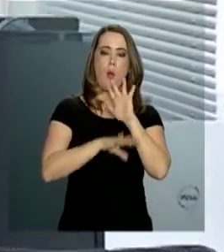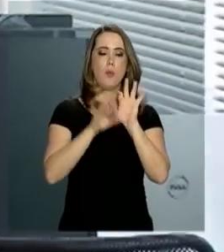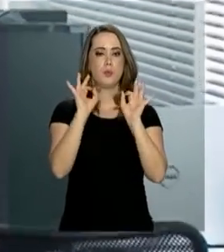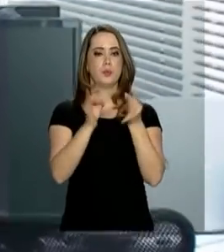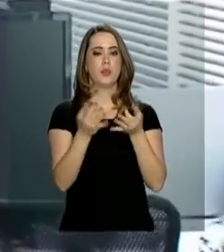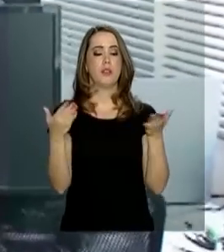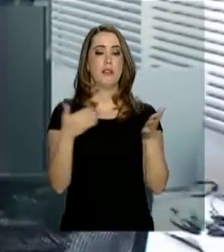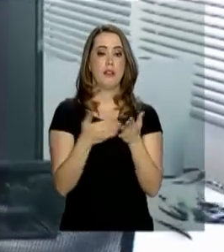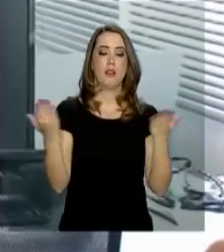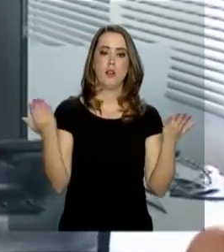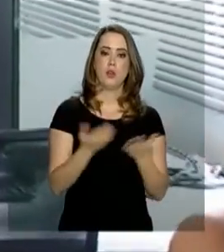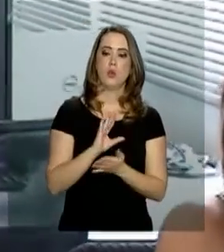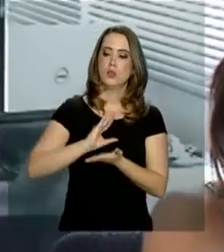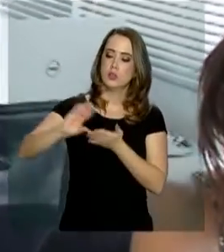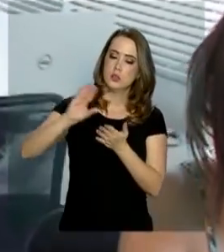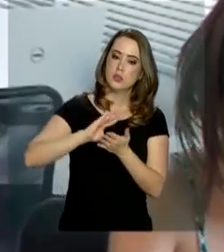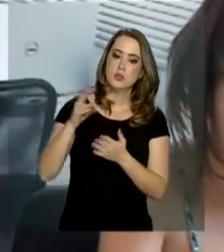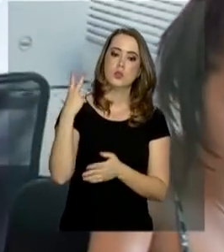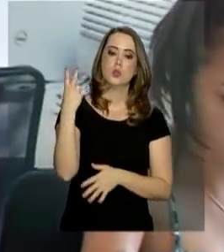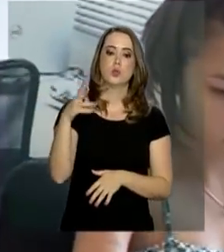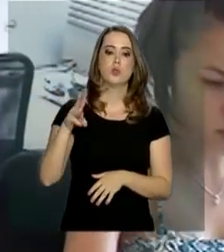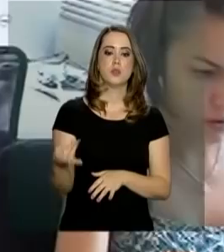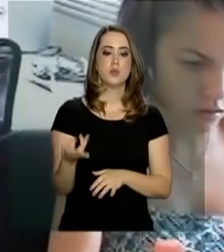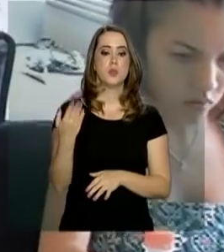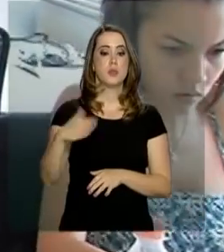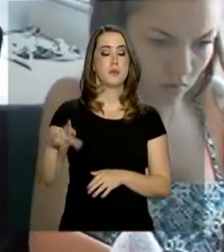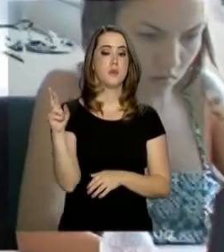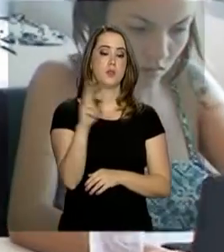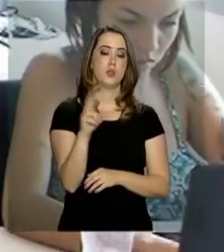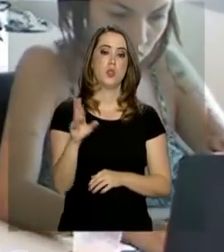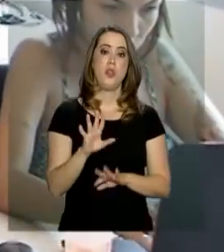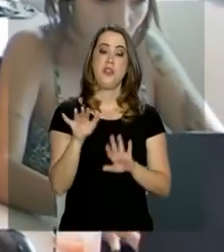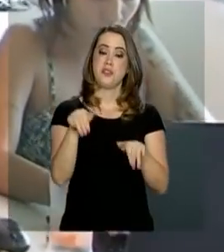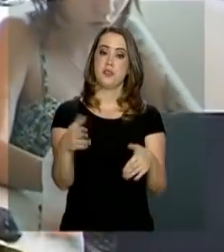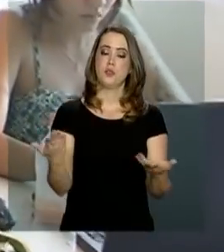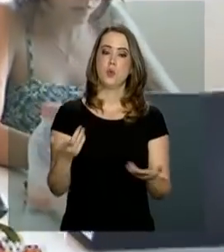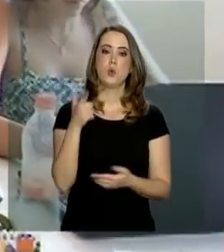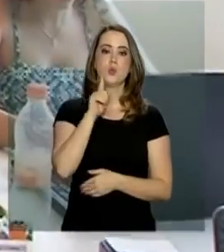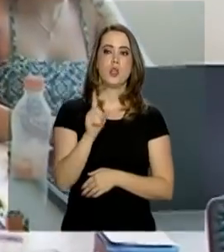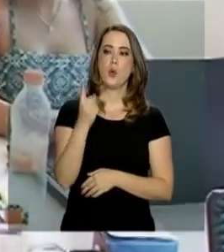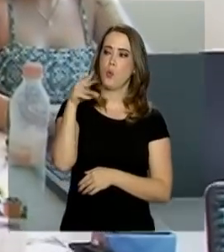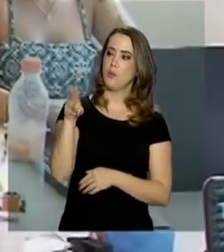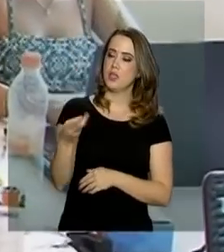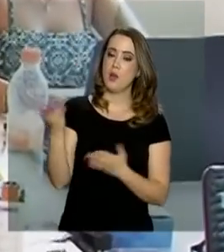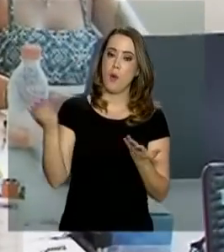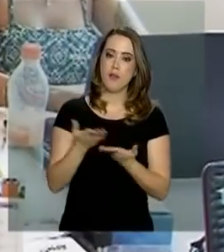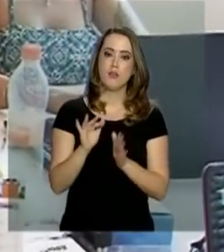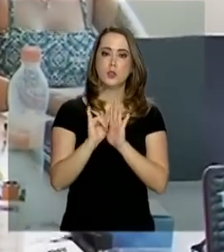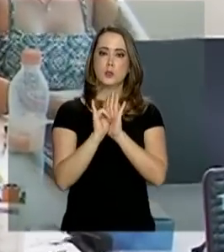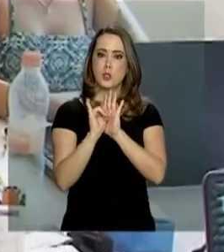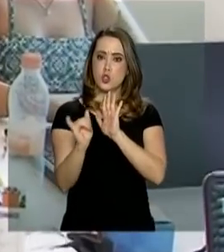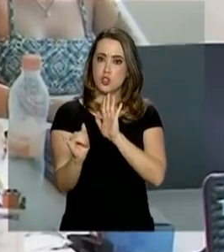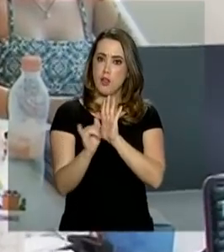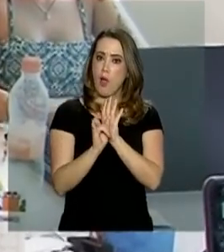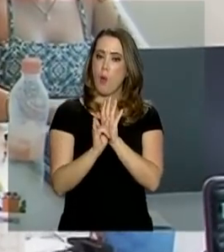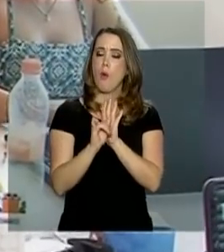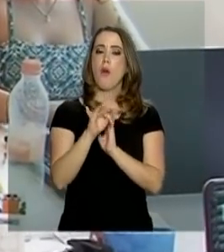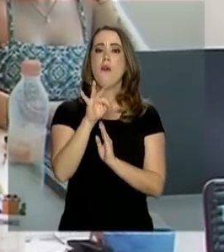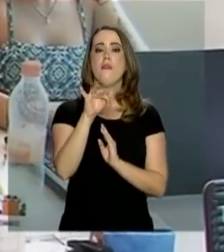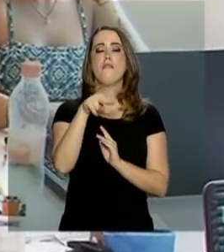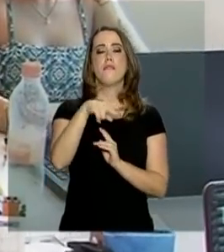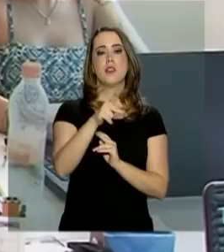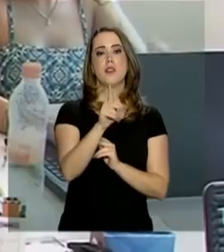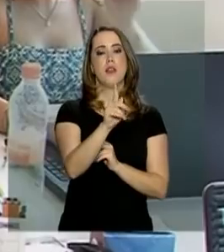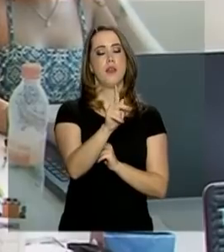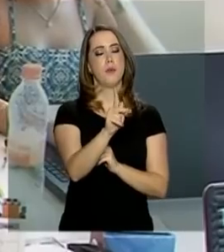Até agora, investiu R$ 2,5 milhões e acaba de conquistar mais R$ 1 milhão por meio da FINEP, a financiadora